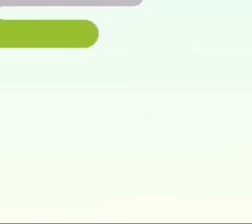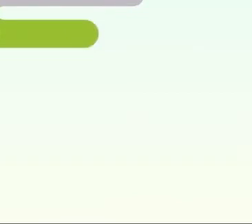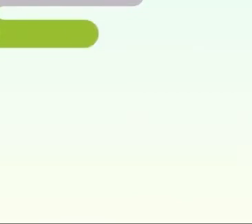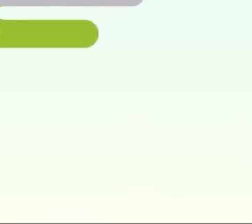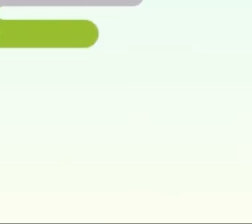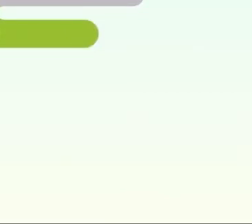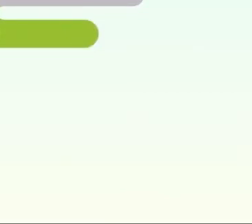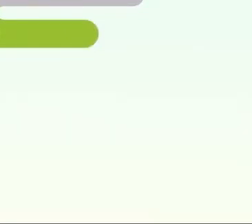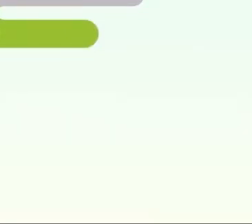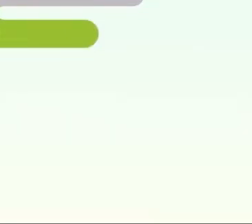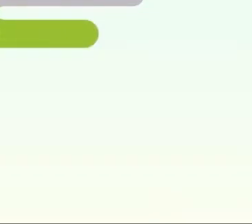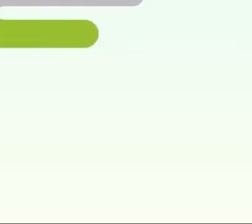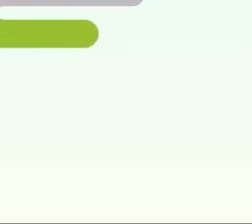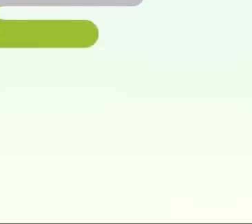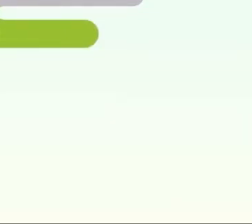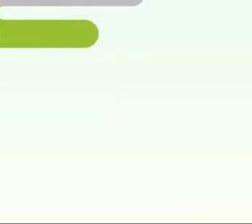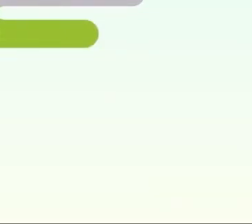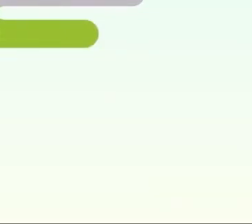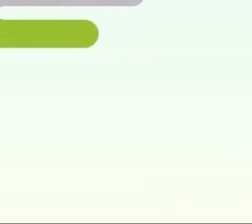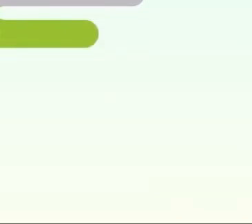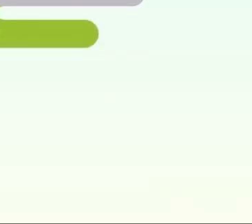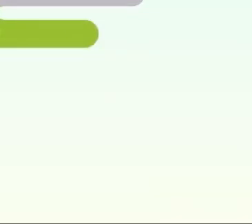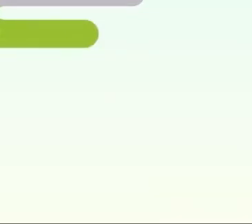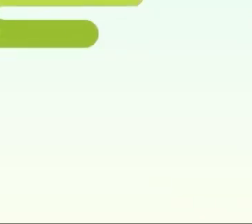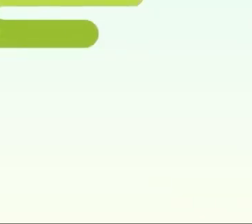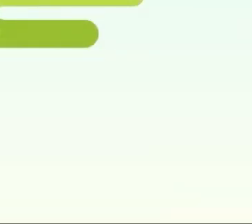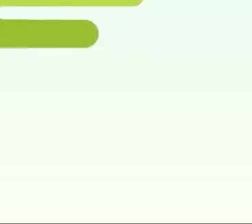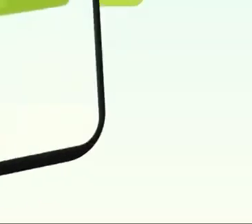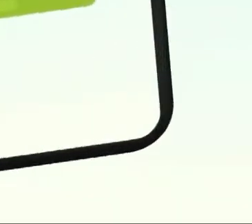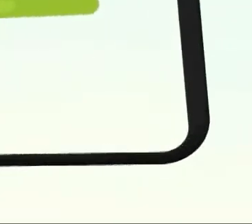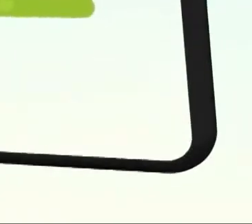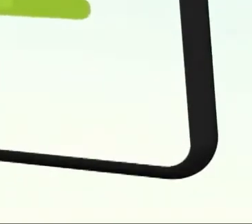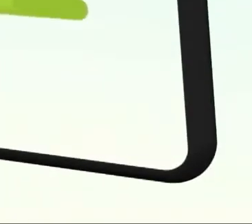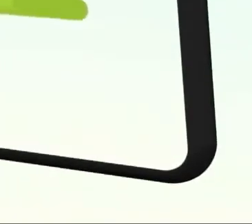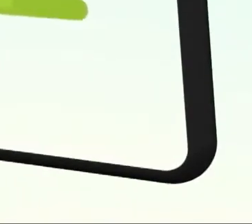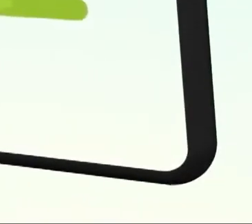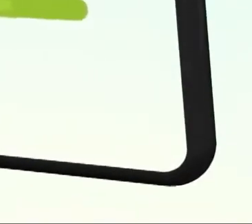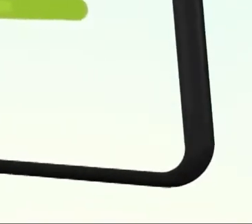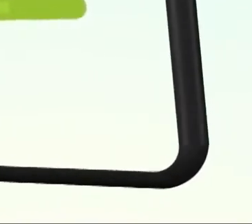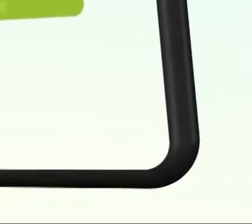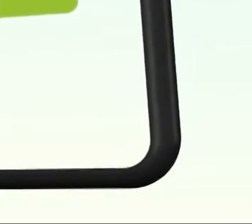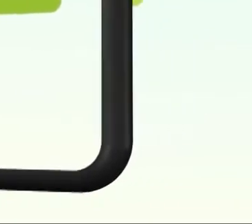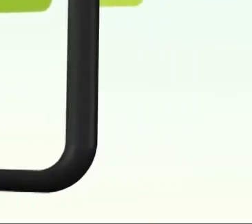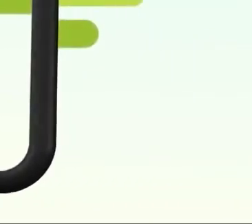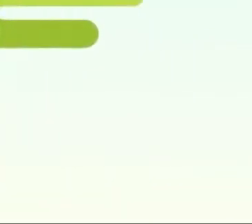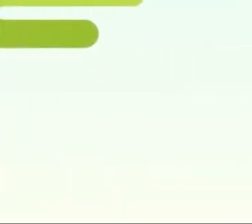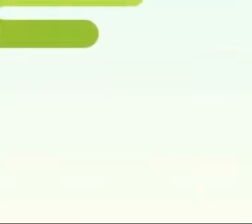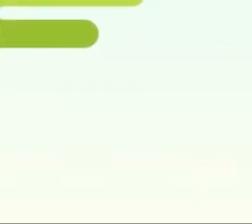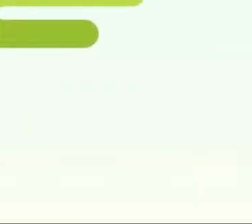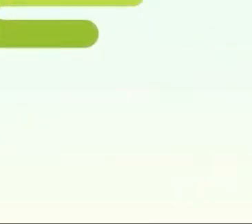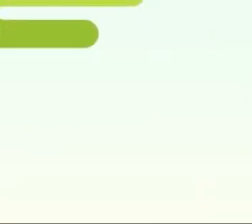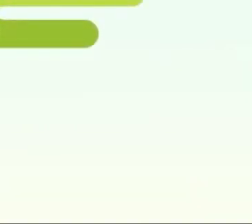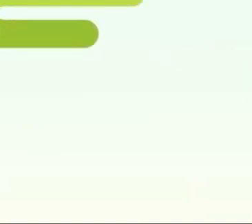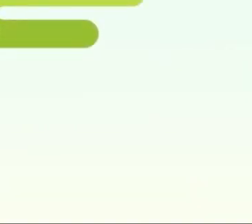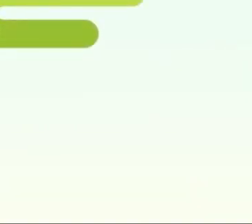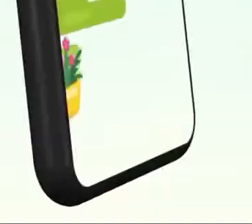Apresentamos o CAL, o novo sistema 100% digital do Ministério do Meio Ambiente para áreas verdes urbanas.